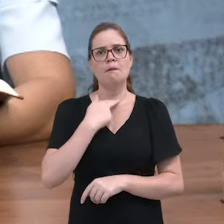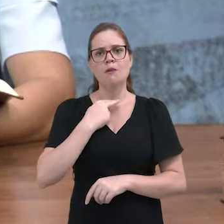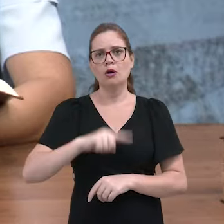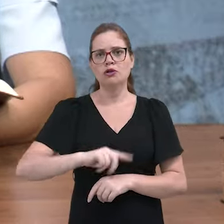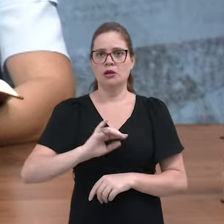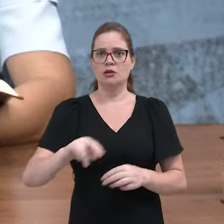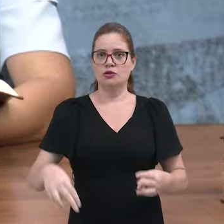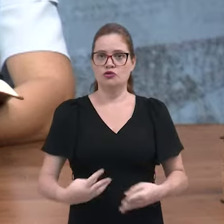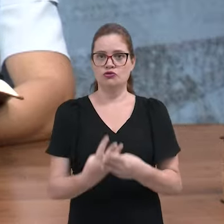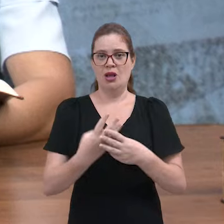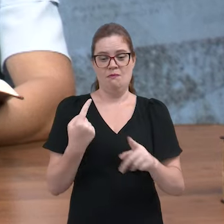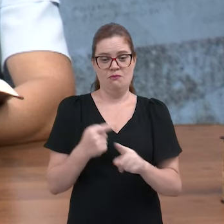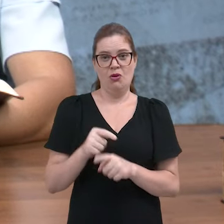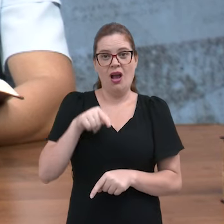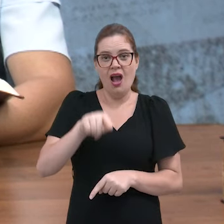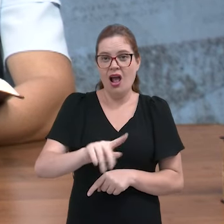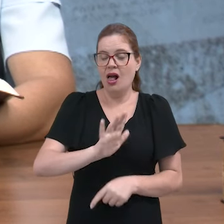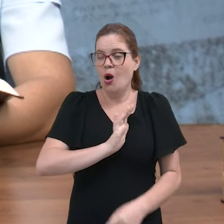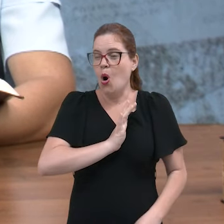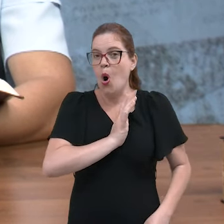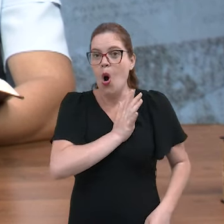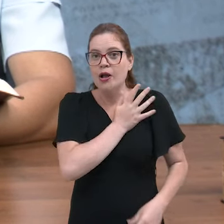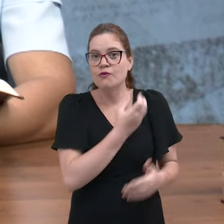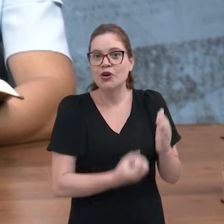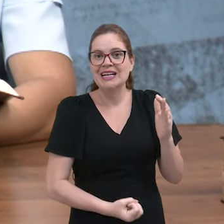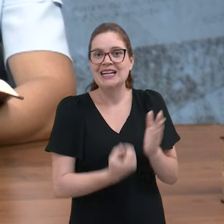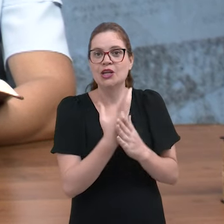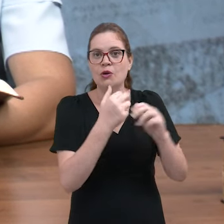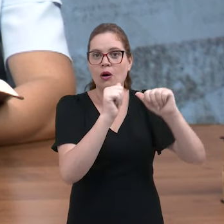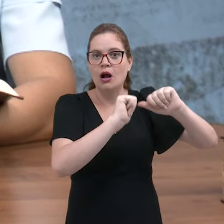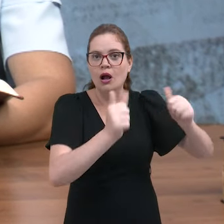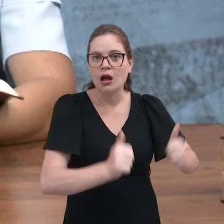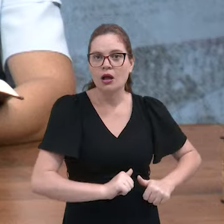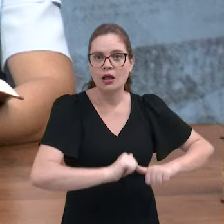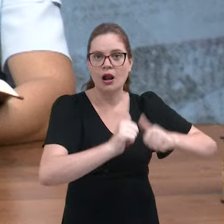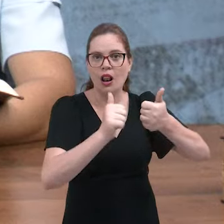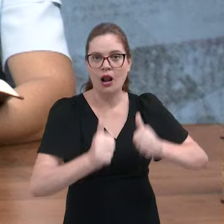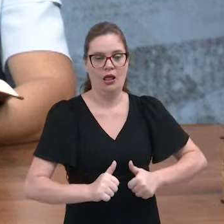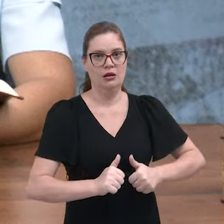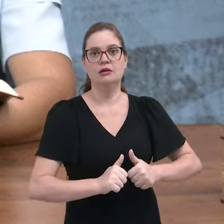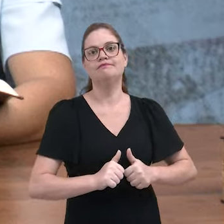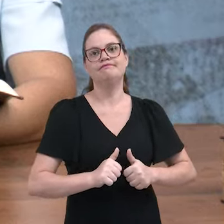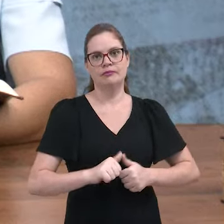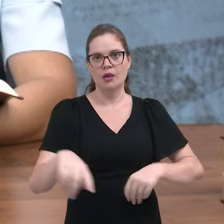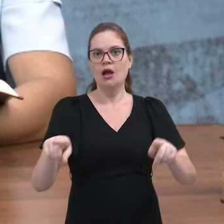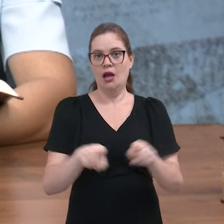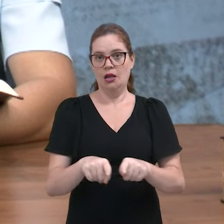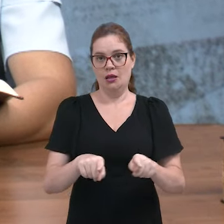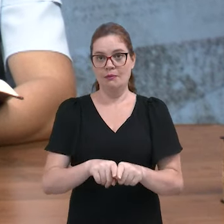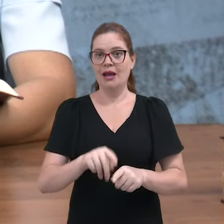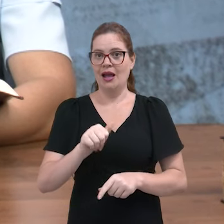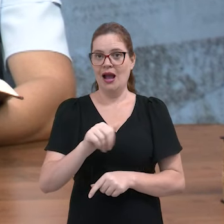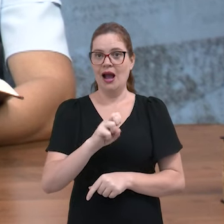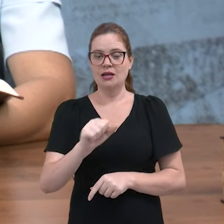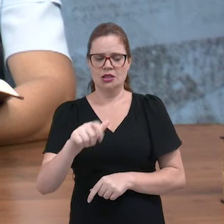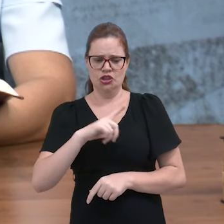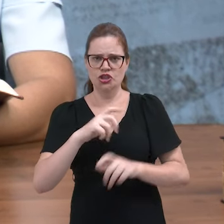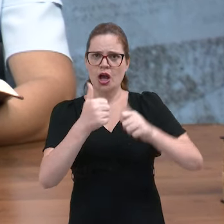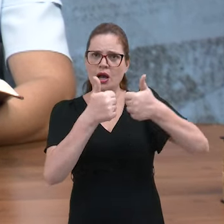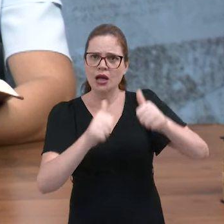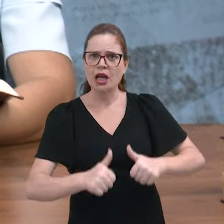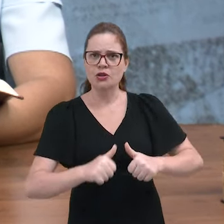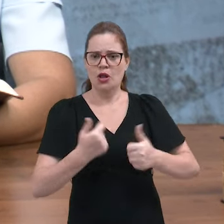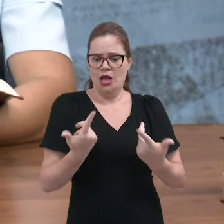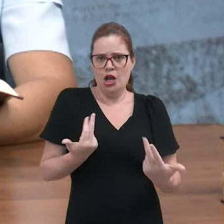um horrível ídolo a Azera. Também Asa desfez o seu ídolo horrível e